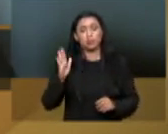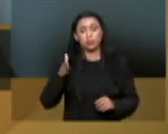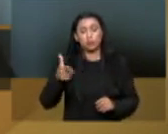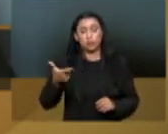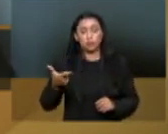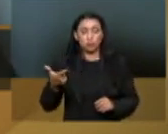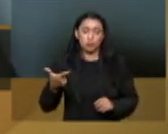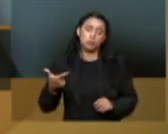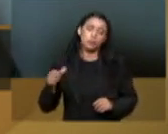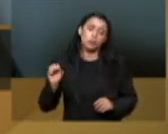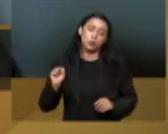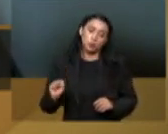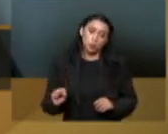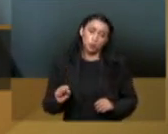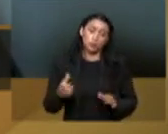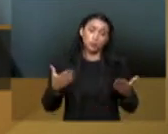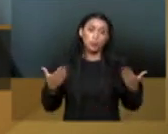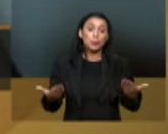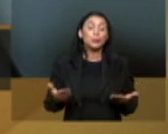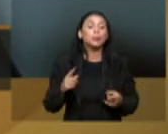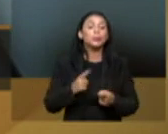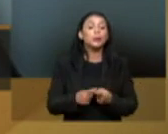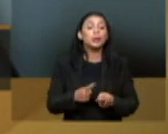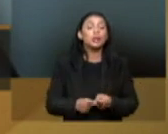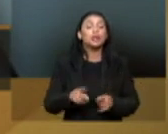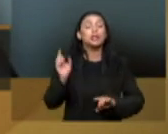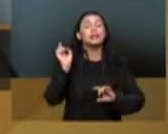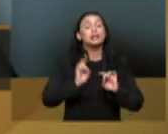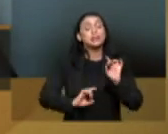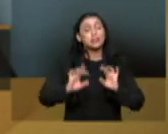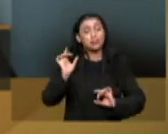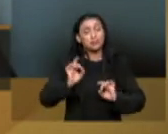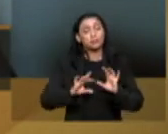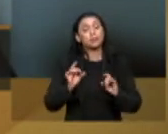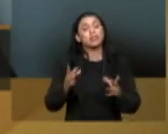11.727/2008. Isso por quê? Porque esse regime especial é